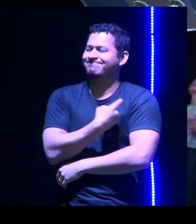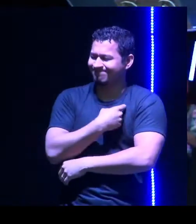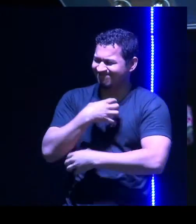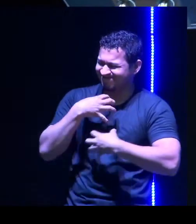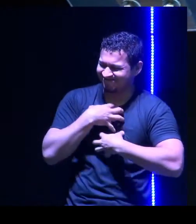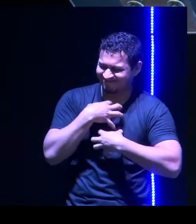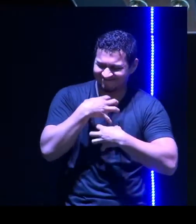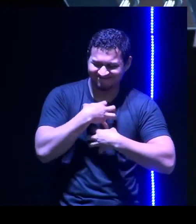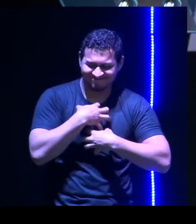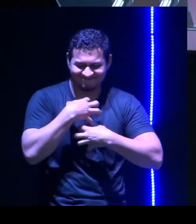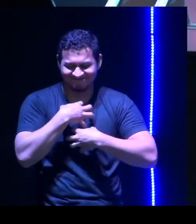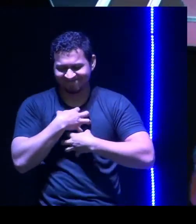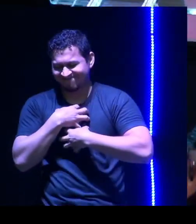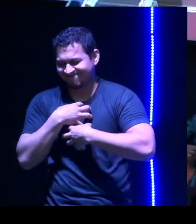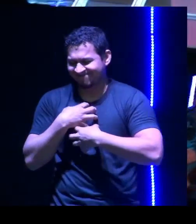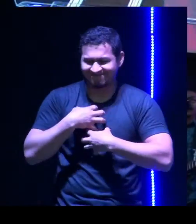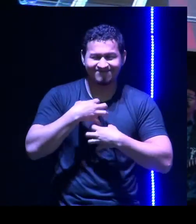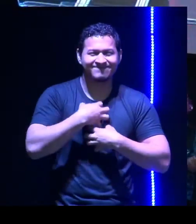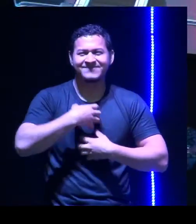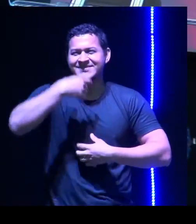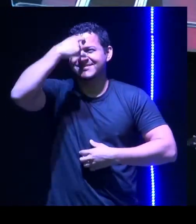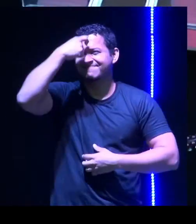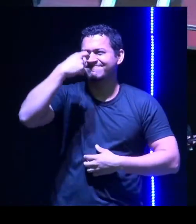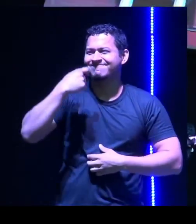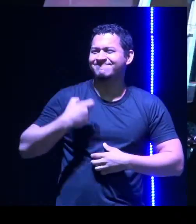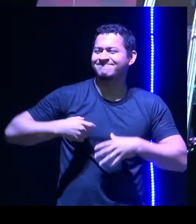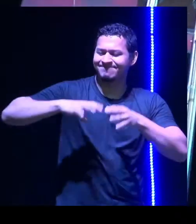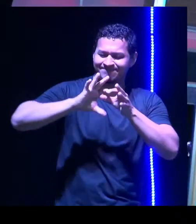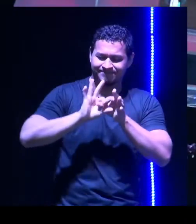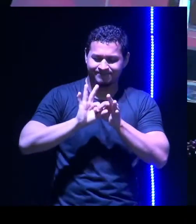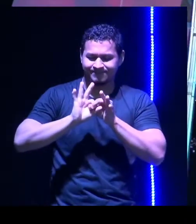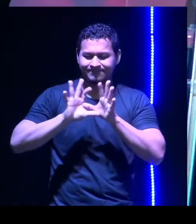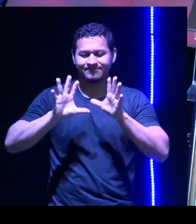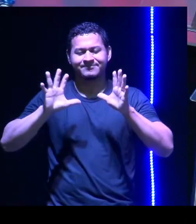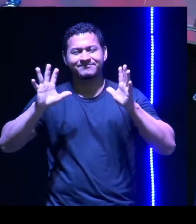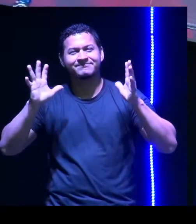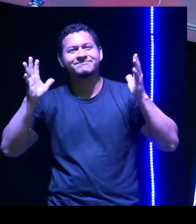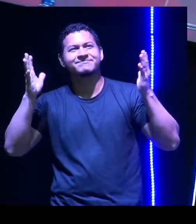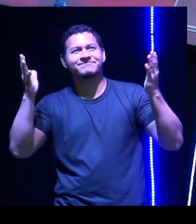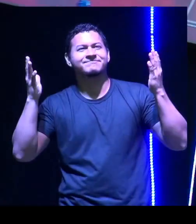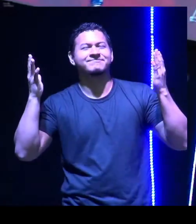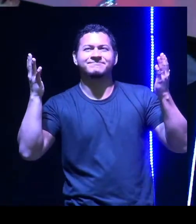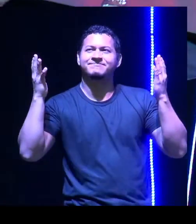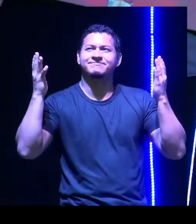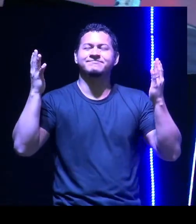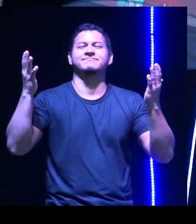nós. Somos livres.